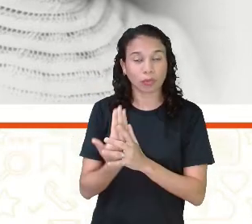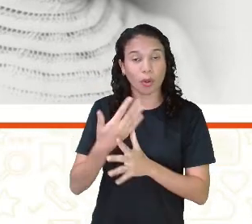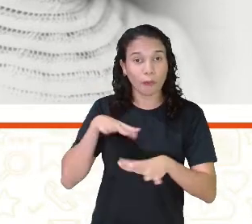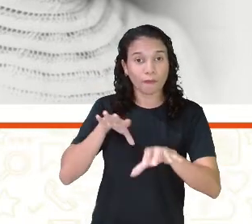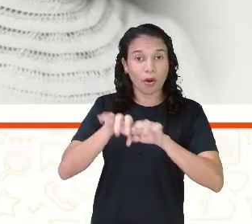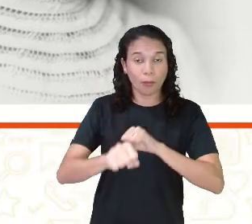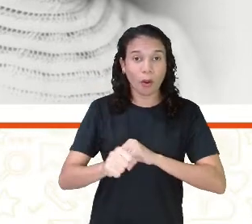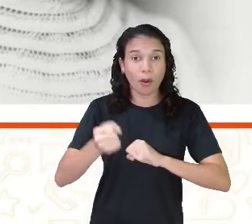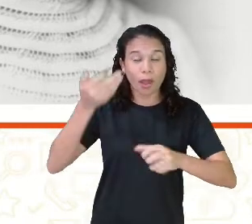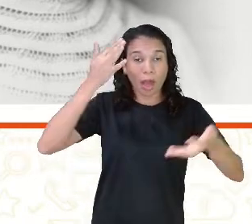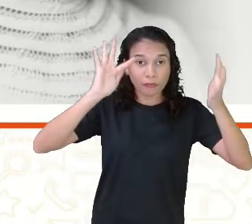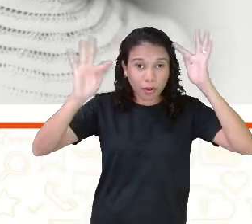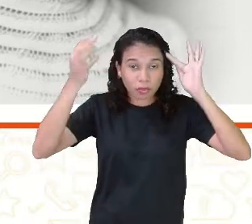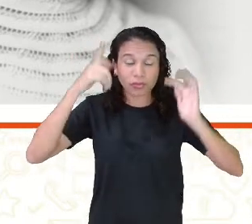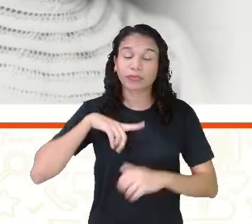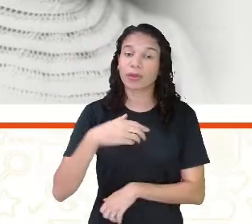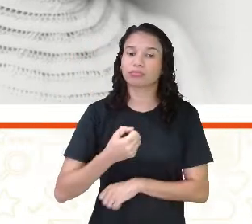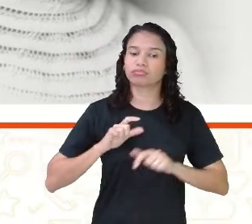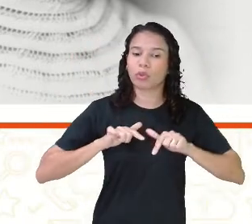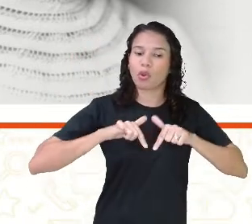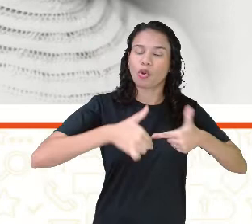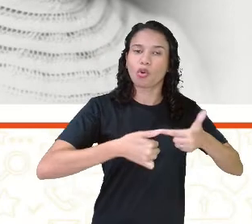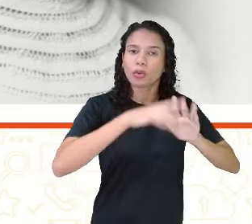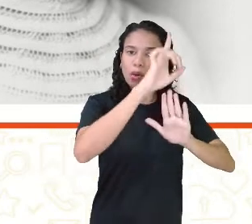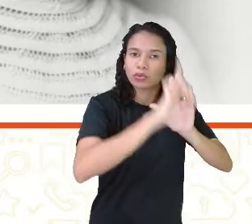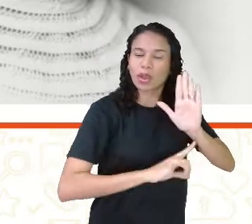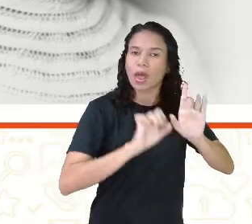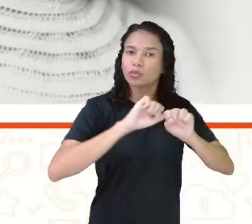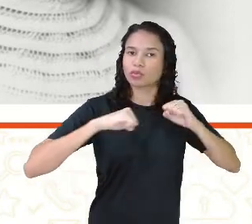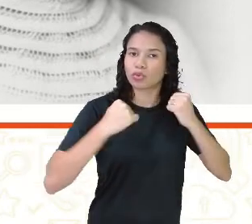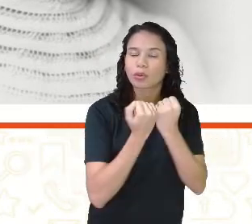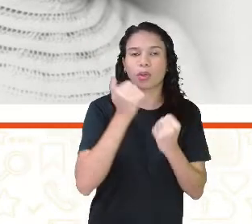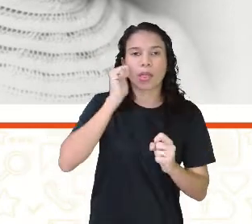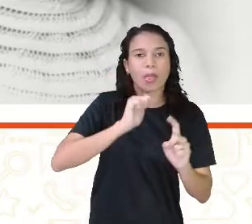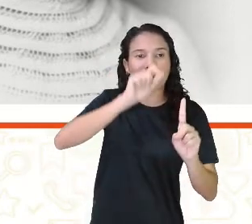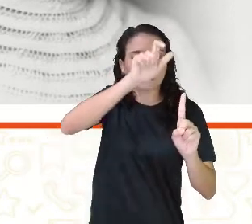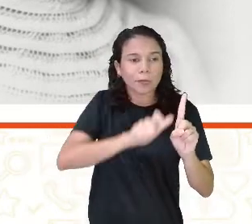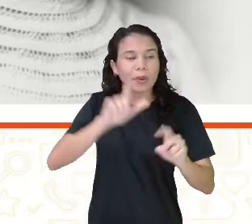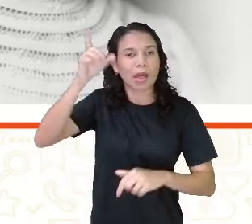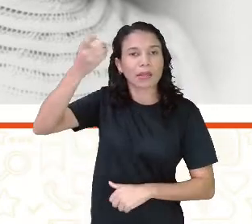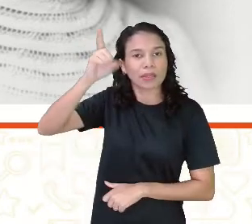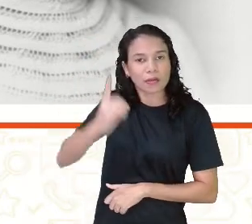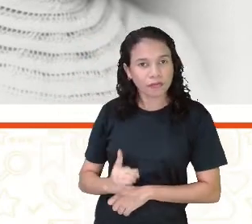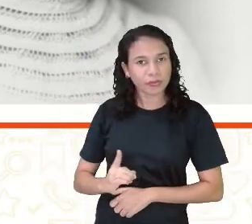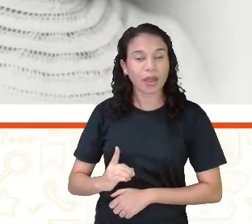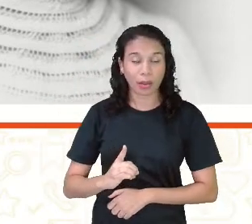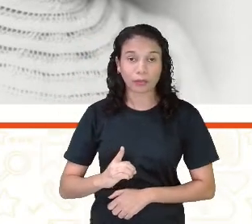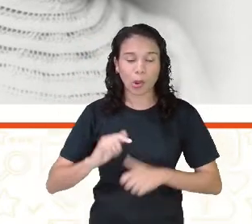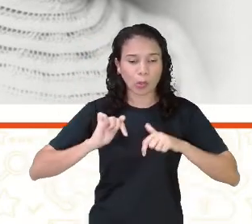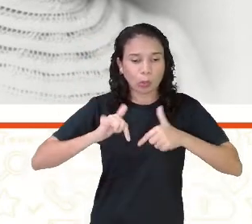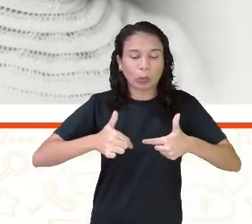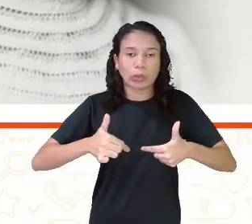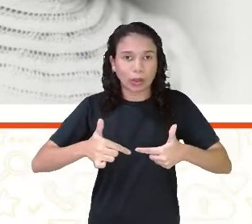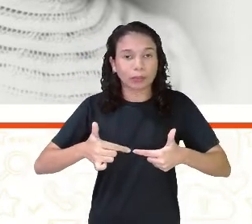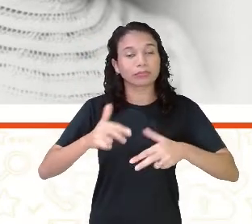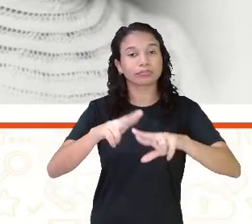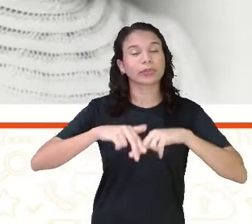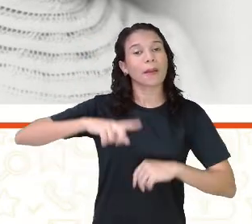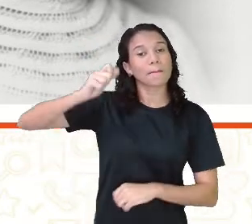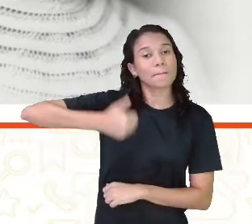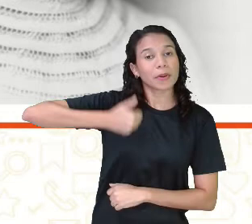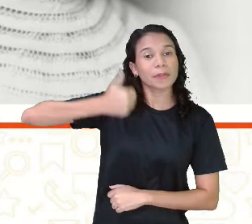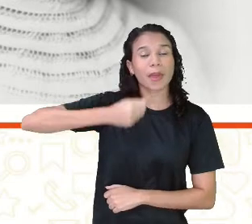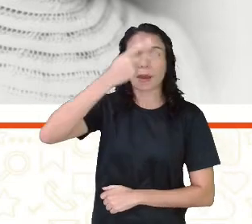filosofia e lutou em defesa dos direitos sociais das mulheres com deficiência, né? Foi a primeira